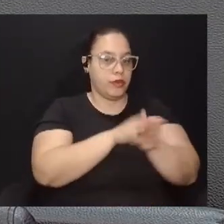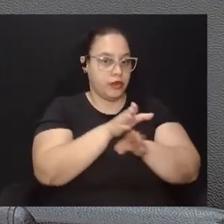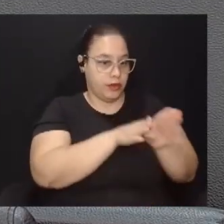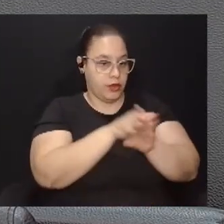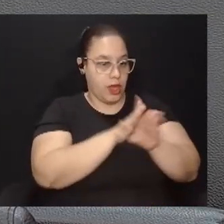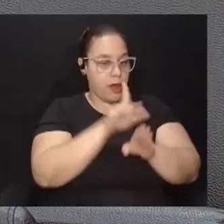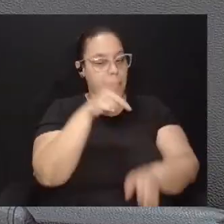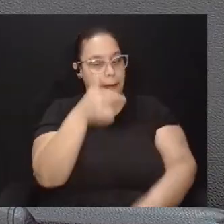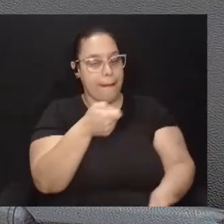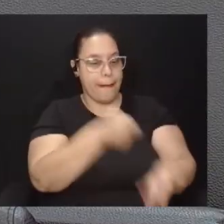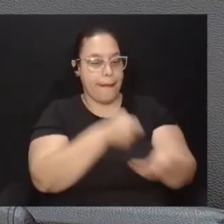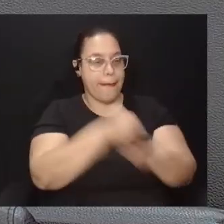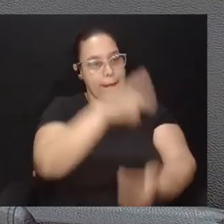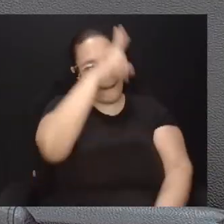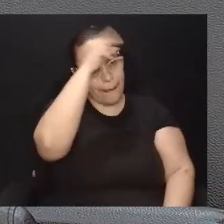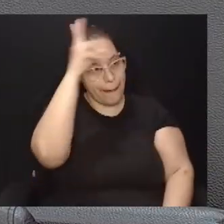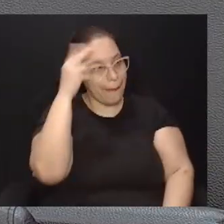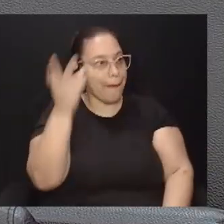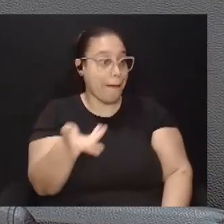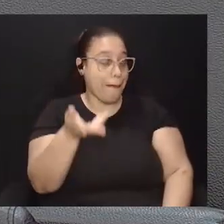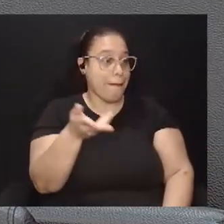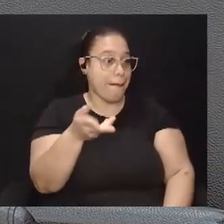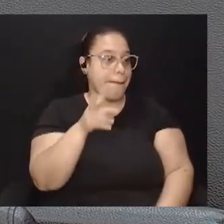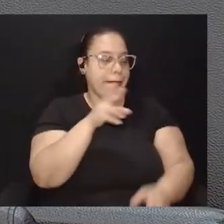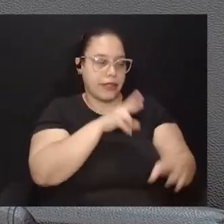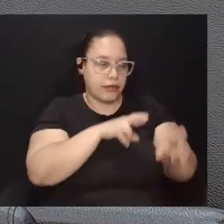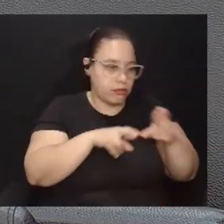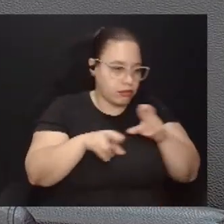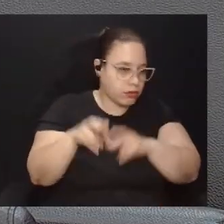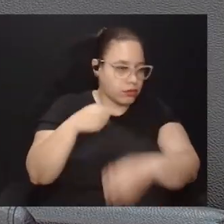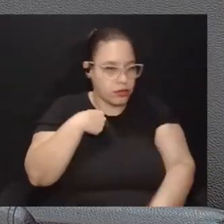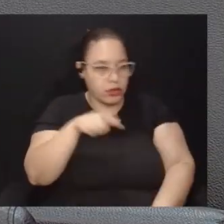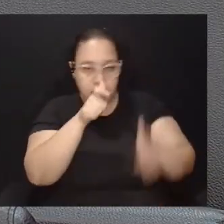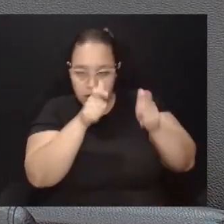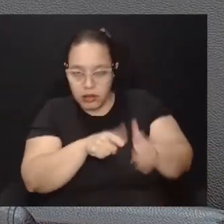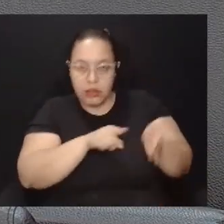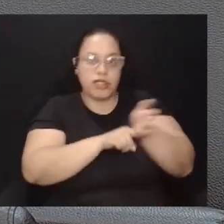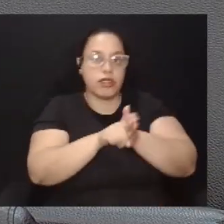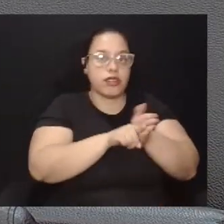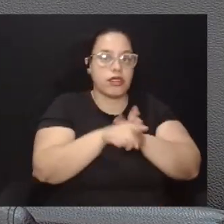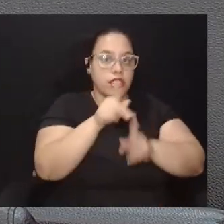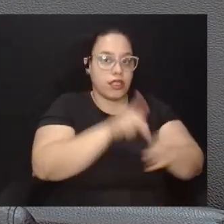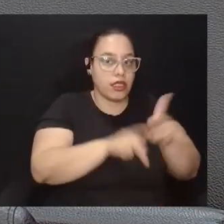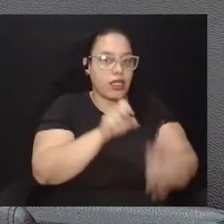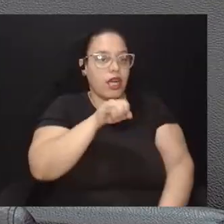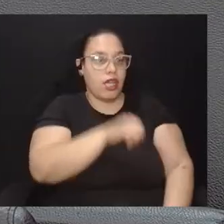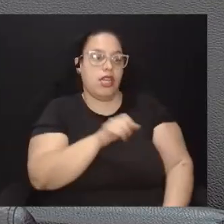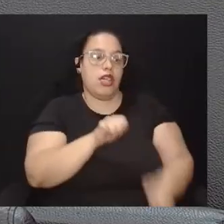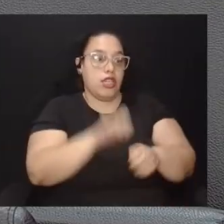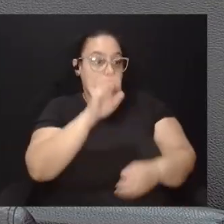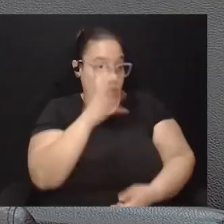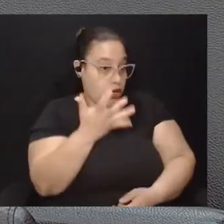as indicações e depois a gente cobra a prefeitura com relação a isso. Então, a gente verifica, né, a gente vai no local, a gente pergunta para a população se já